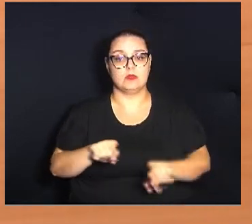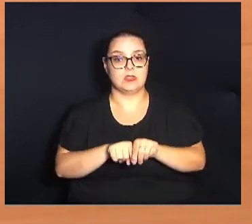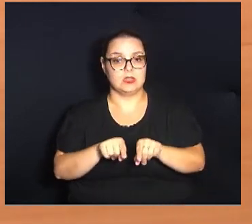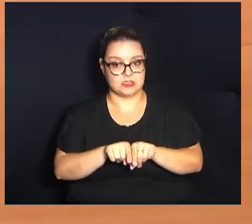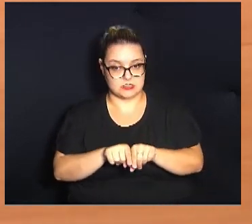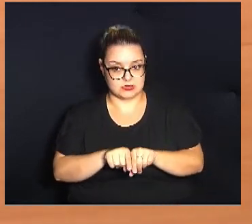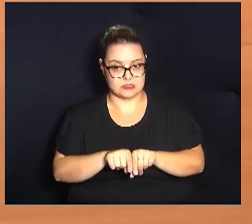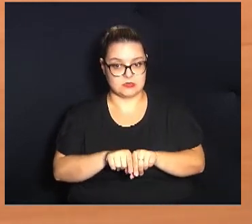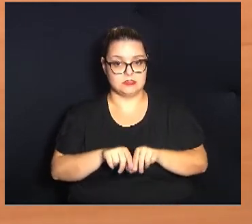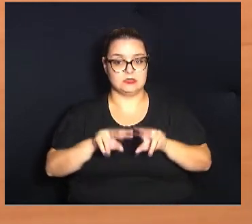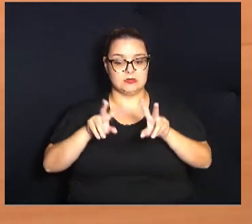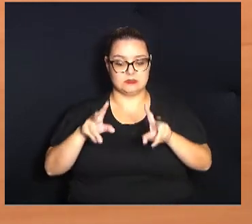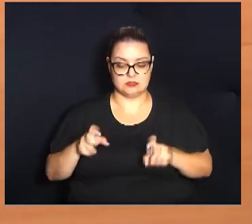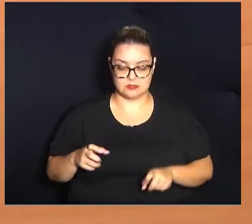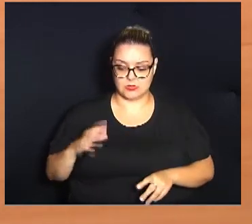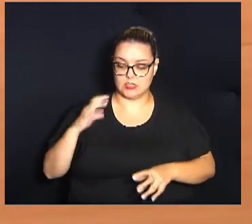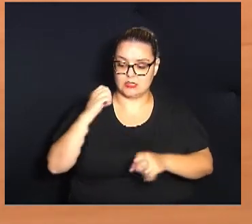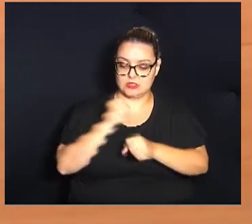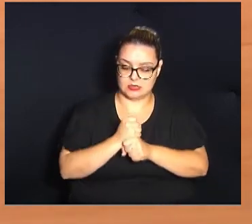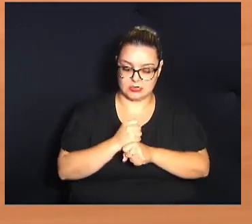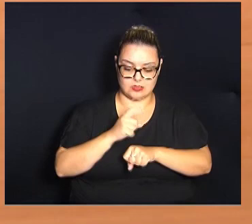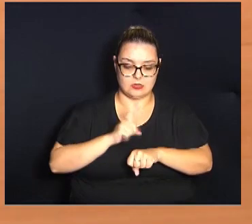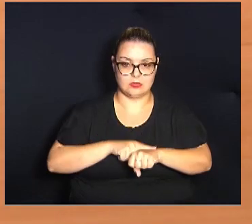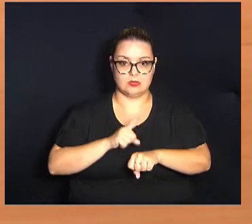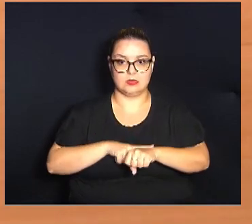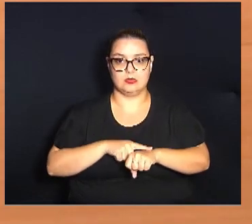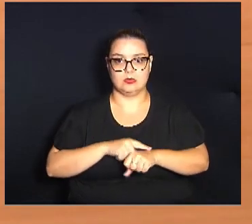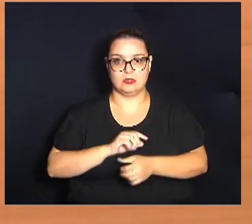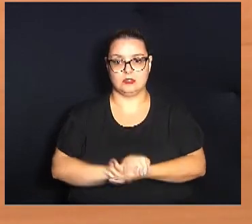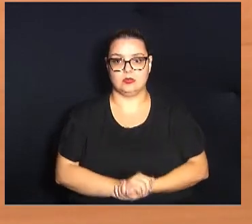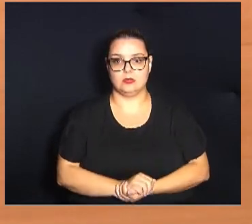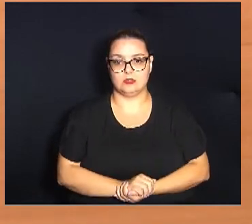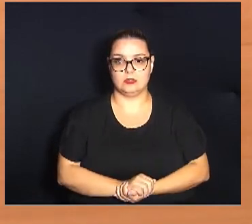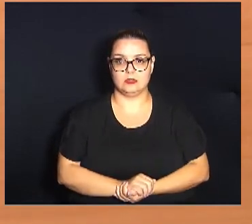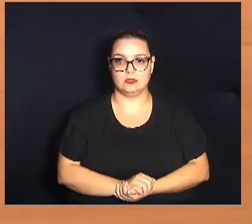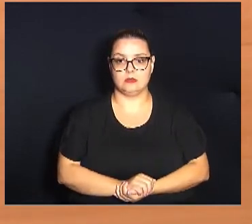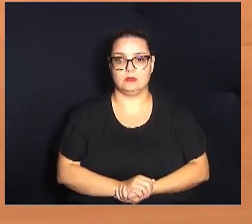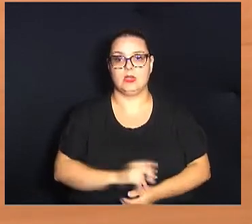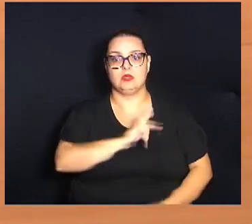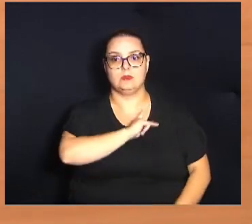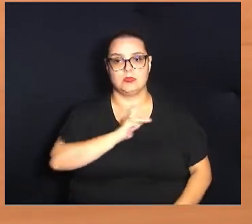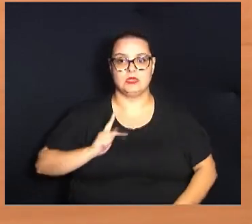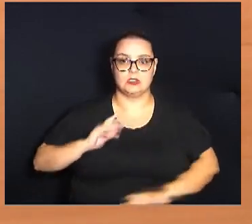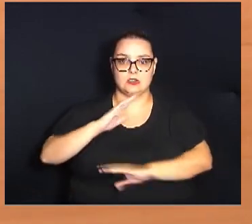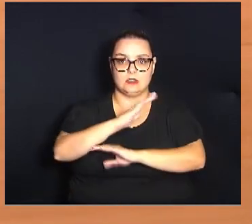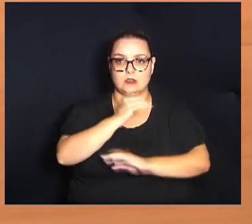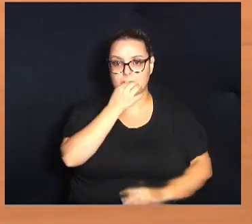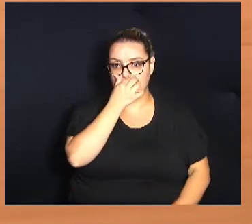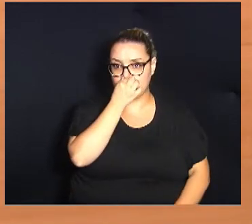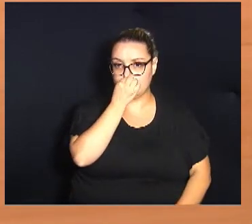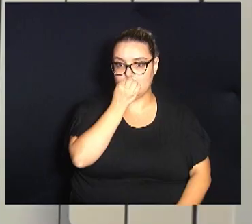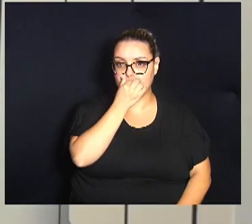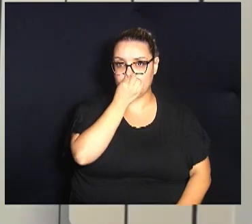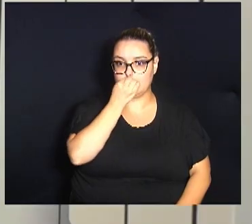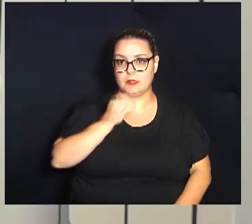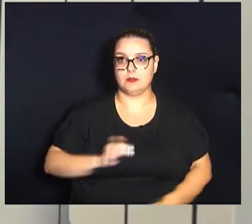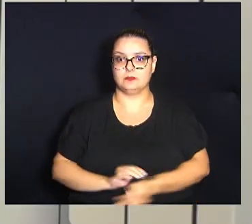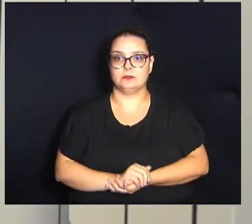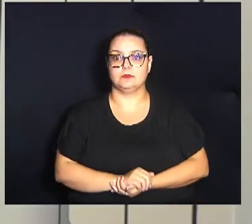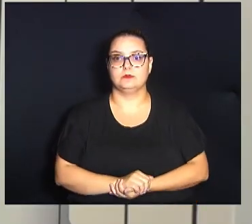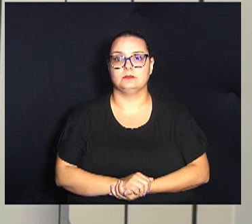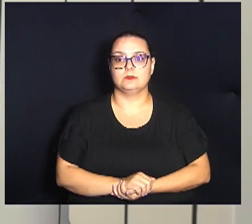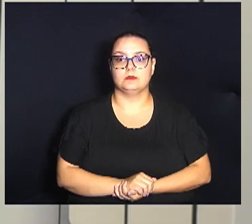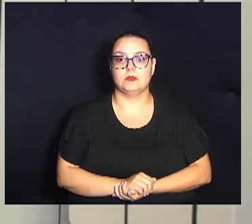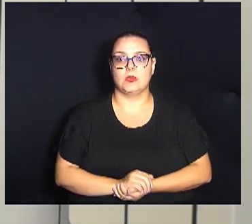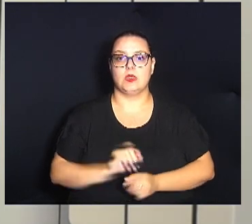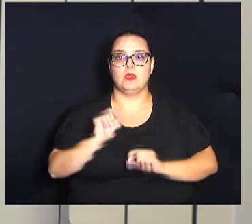o tema da contagem do tempo e entregar para o presidente da Câmara, para o líder do governo. E a